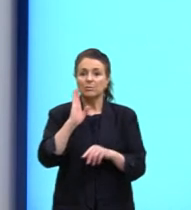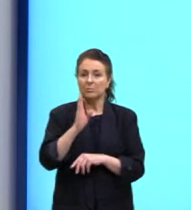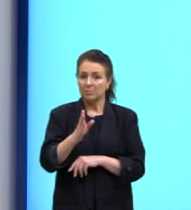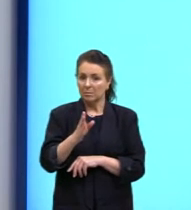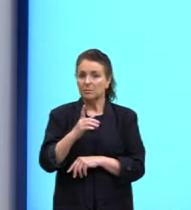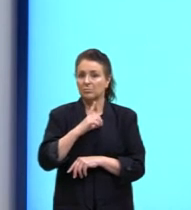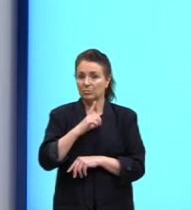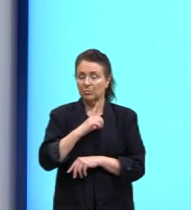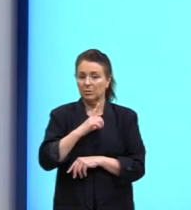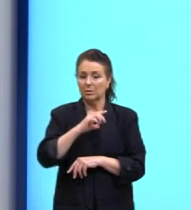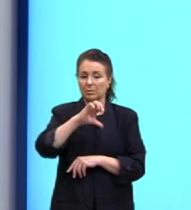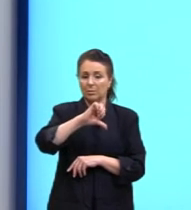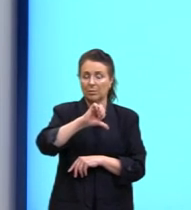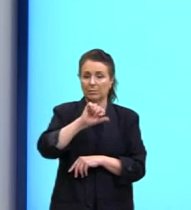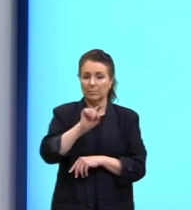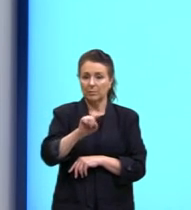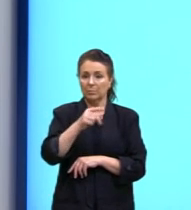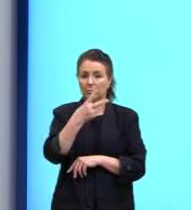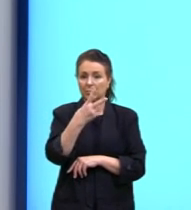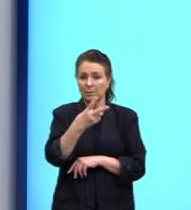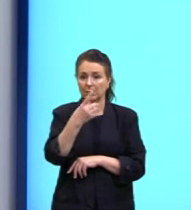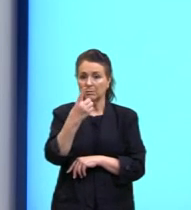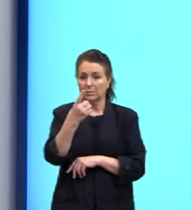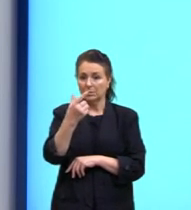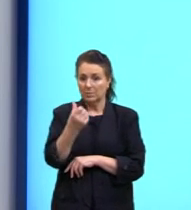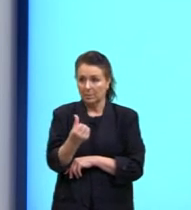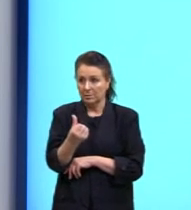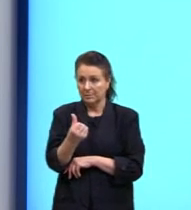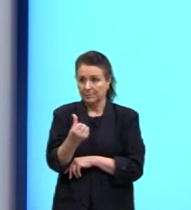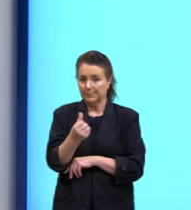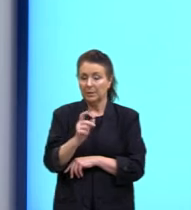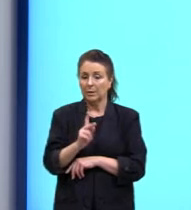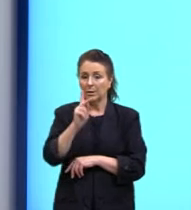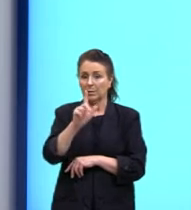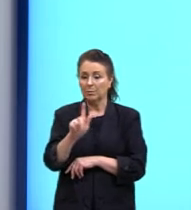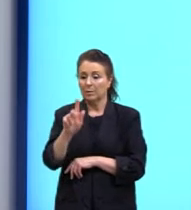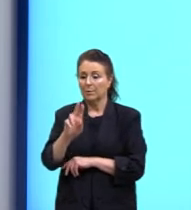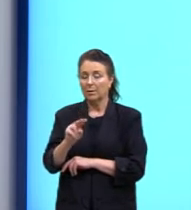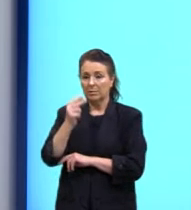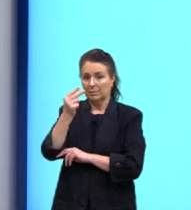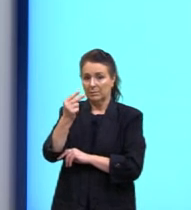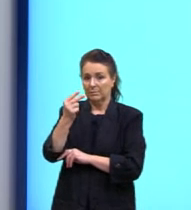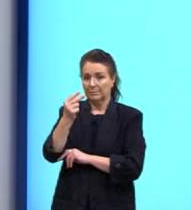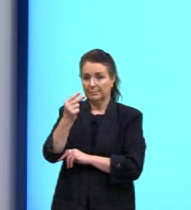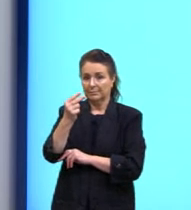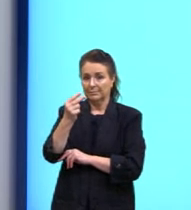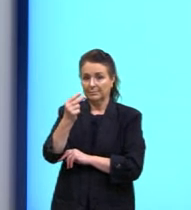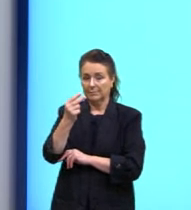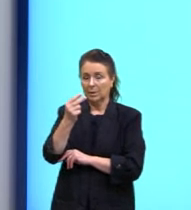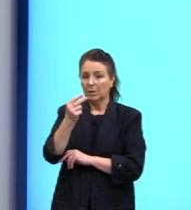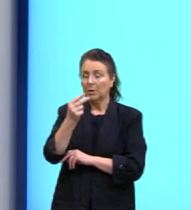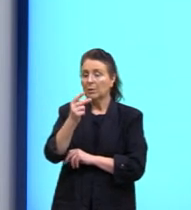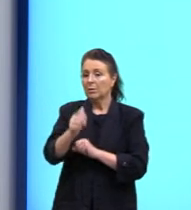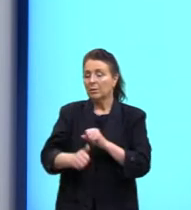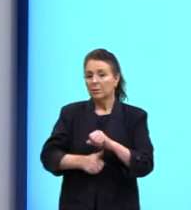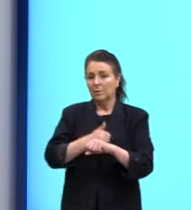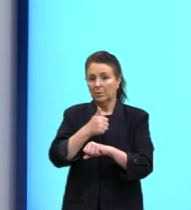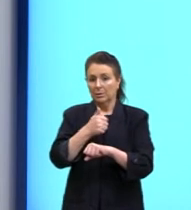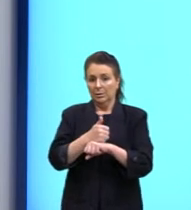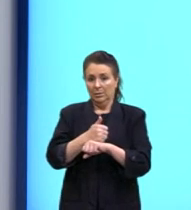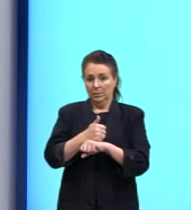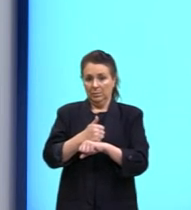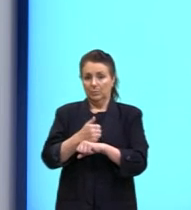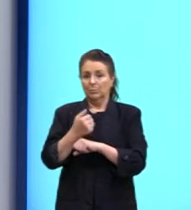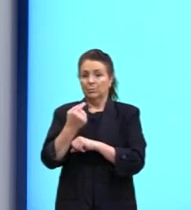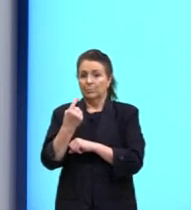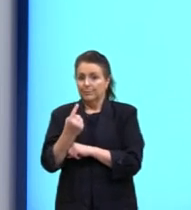de 9216 kg quadrado então quando eu for substituir a unidade